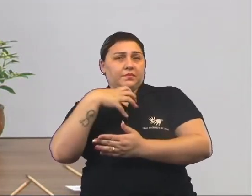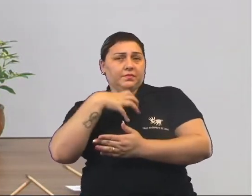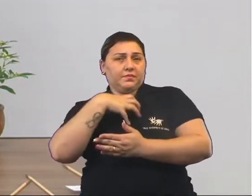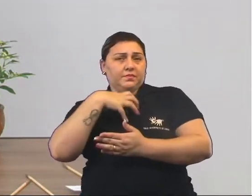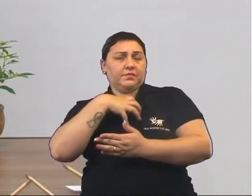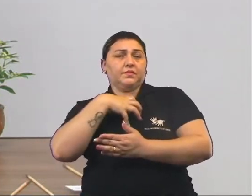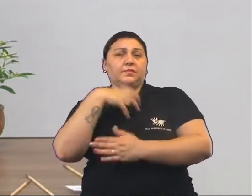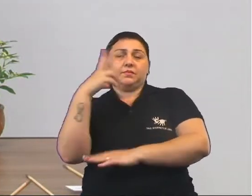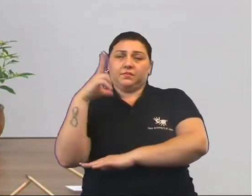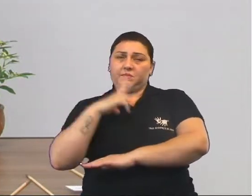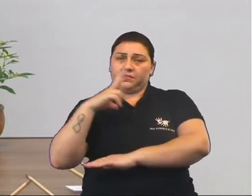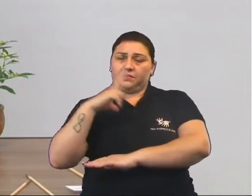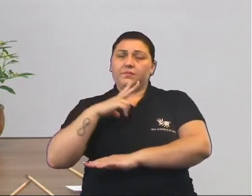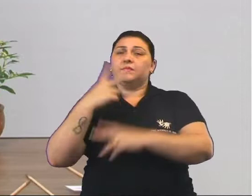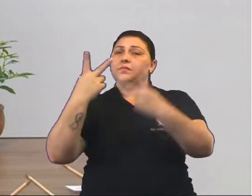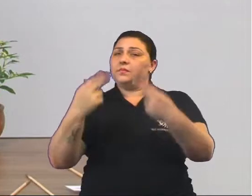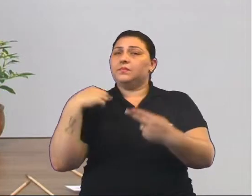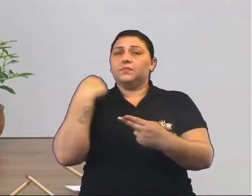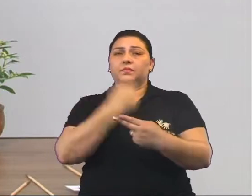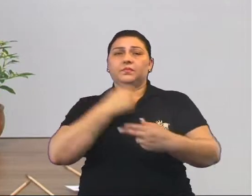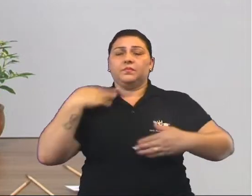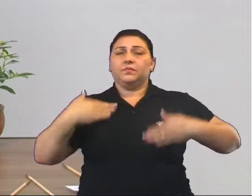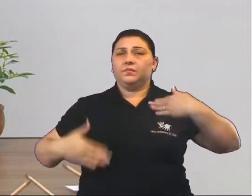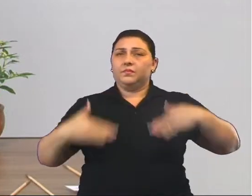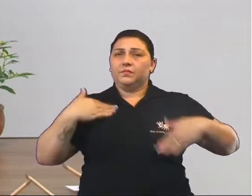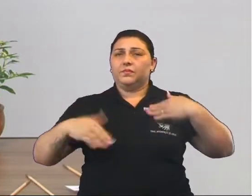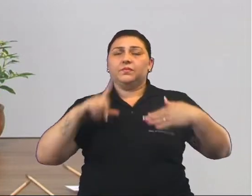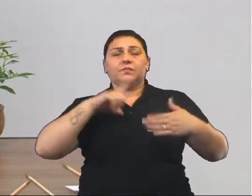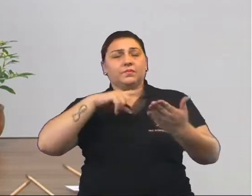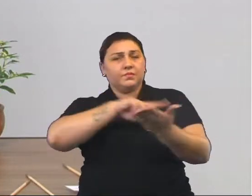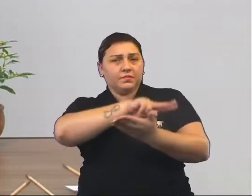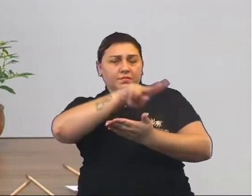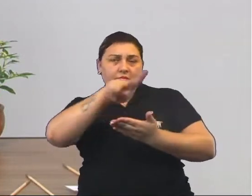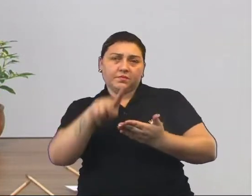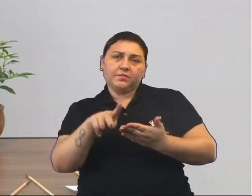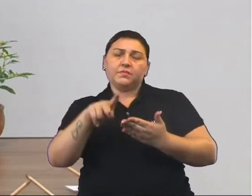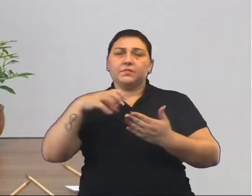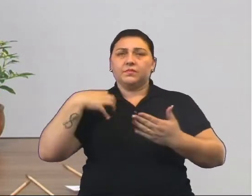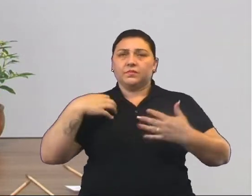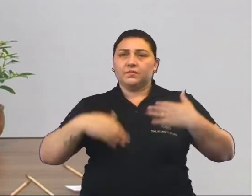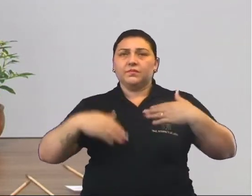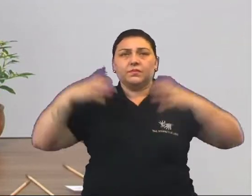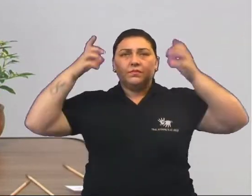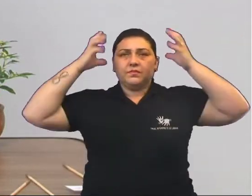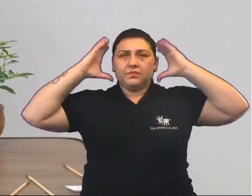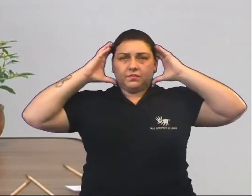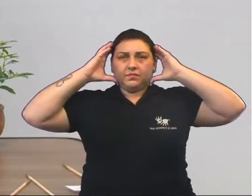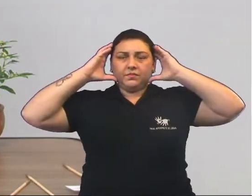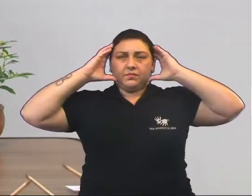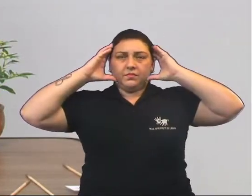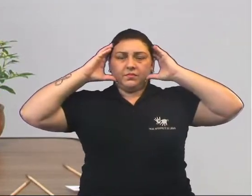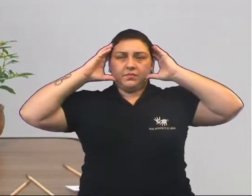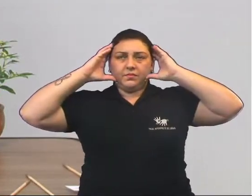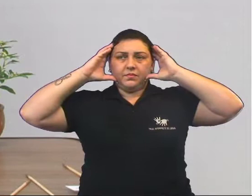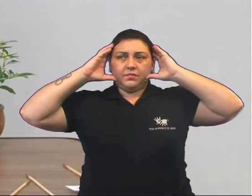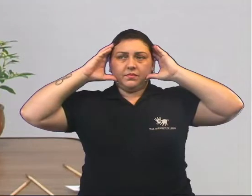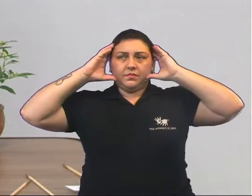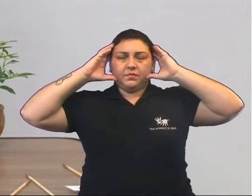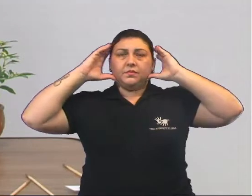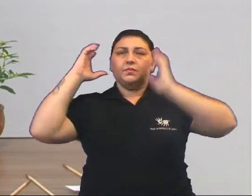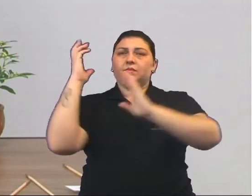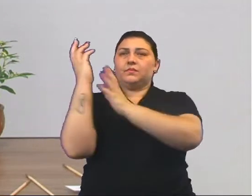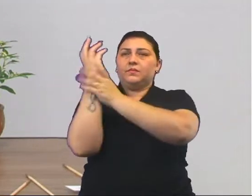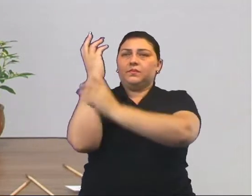mesmo, assim como o nosso corpo. O nosso corpo é formado por várias partes, como a cabeça,